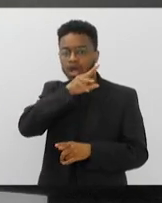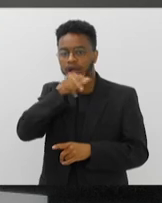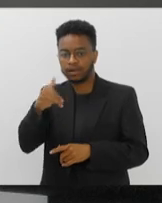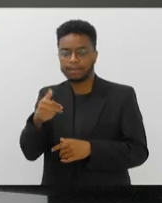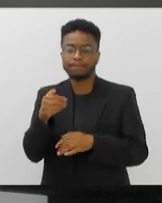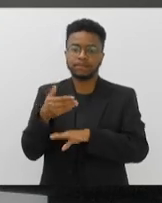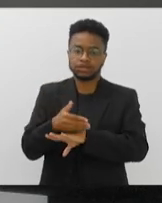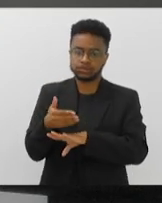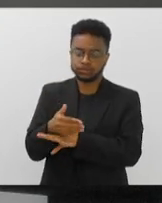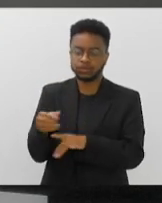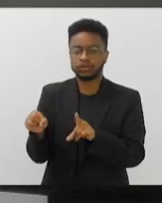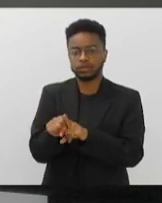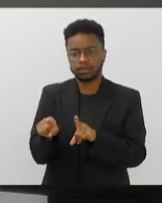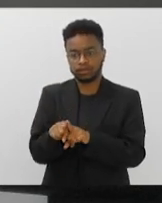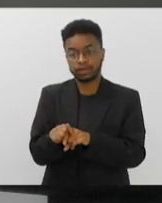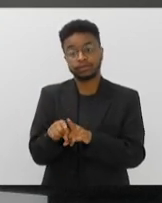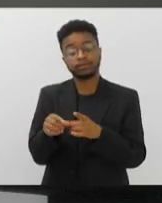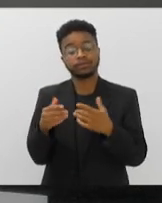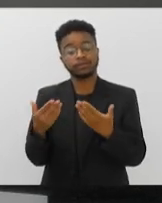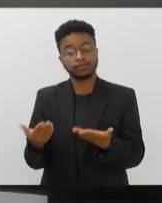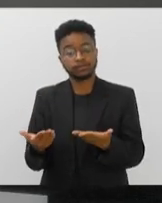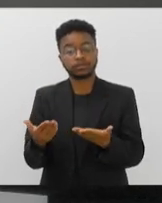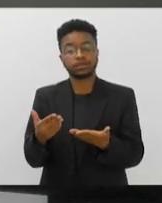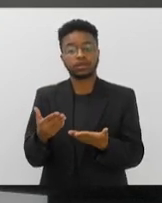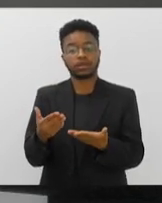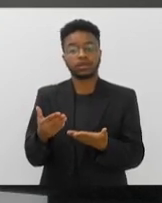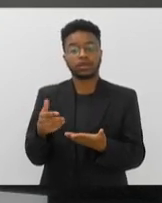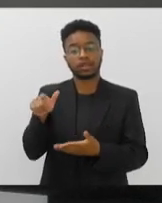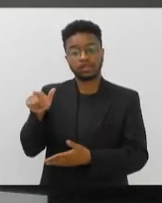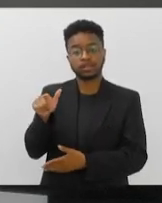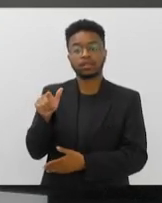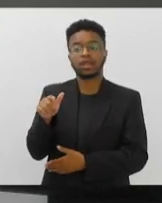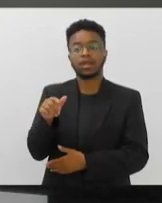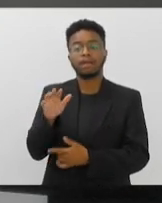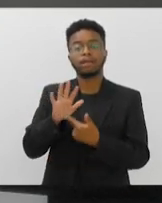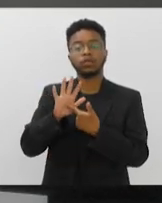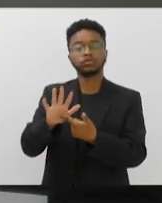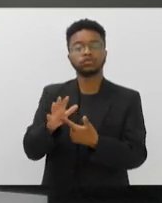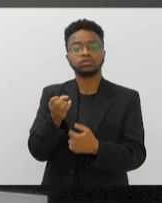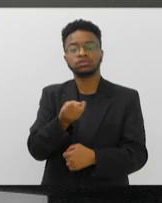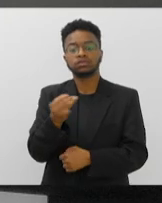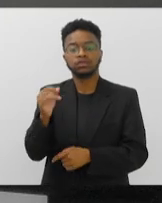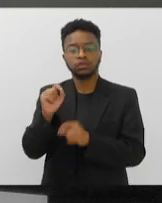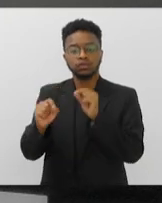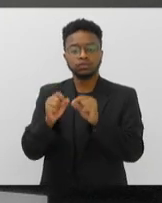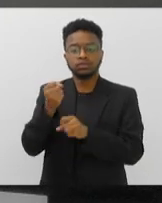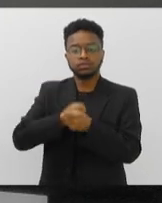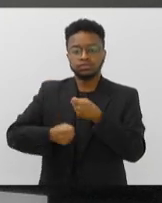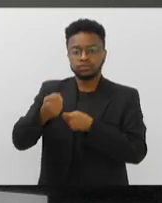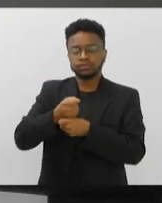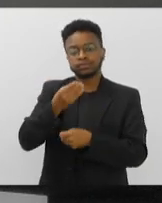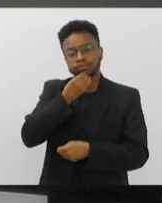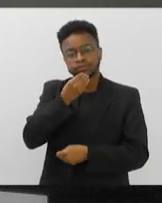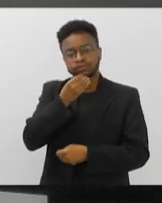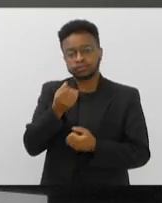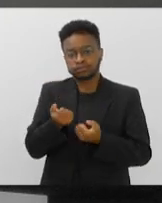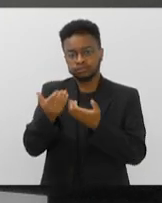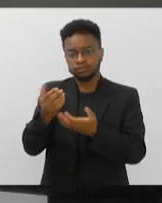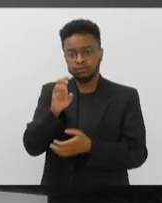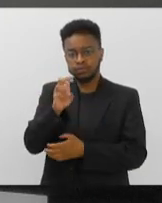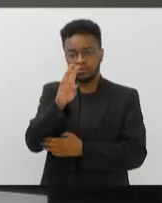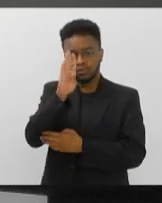eh a represent Receita Federal nos trouxe esses números no ano passado poderiam ter sido destinados 5